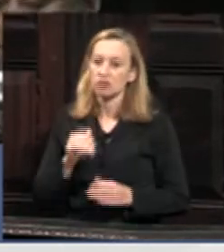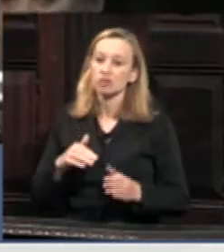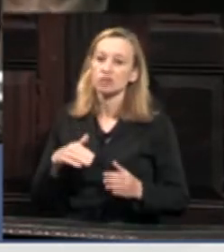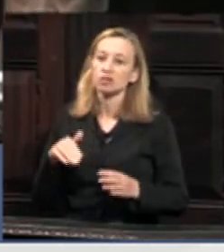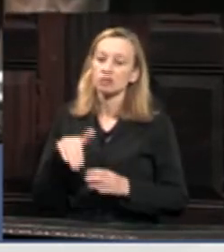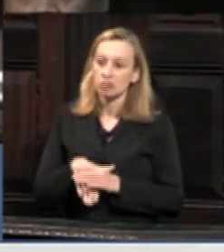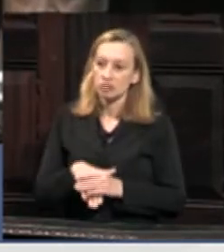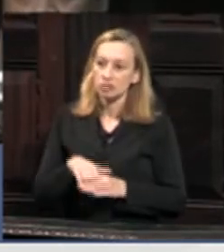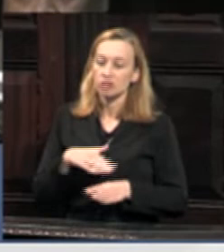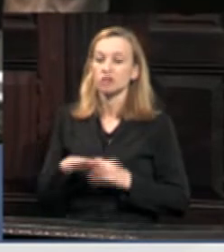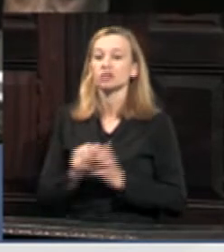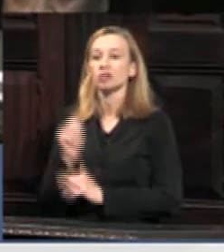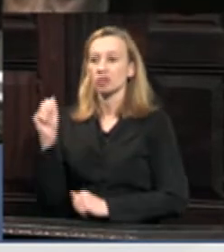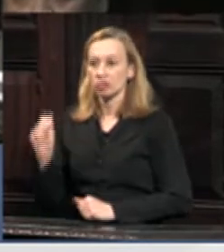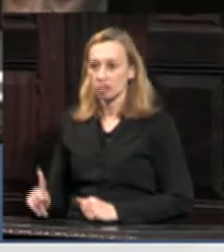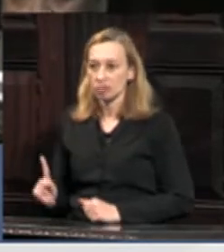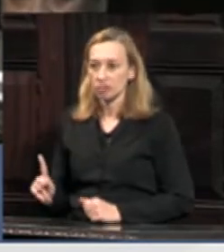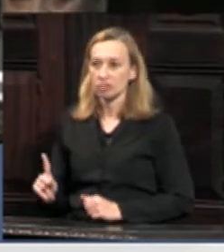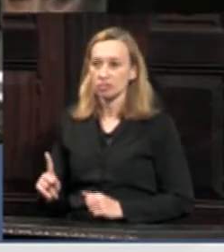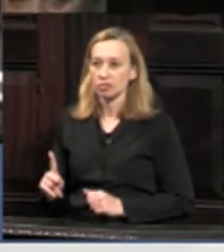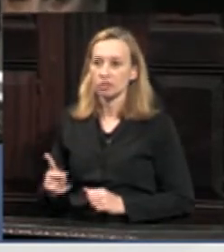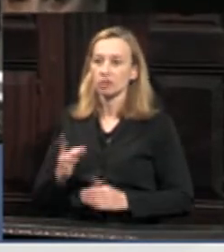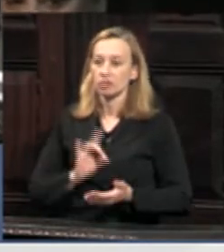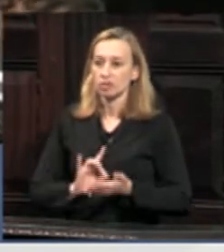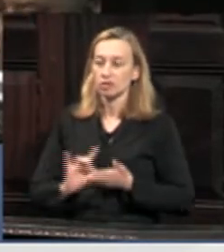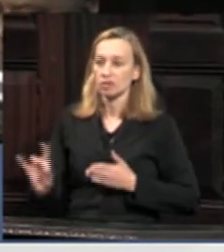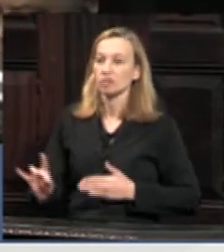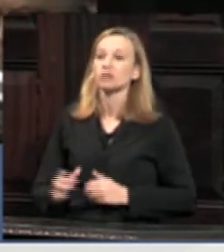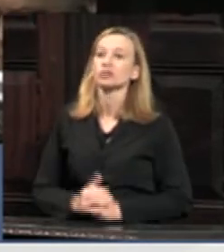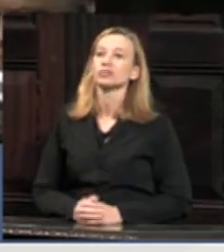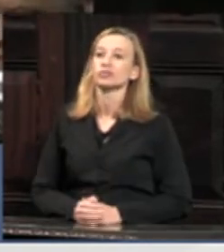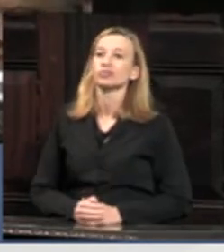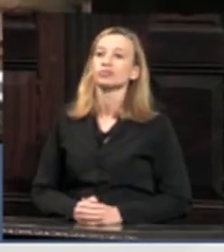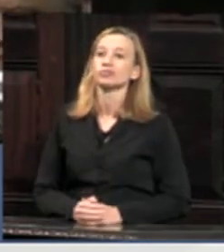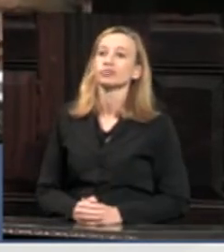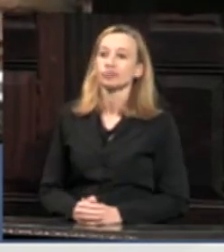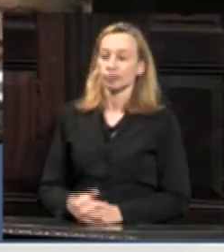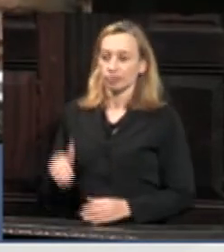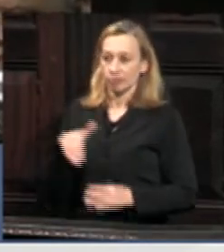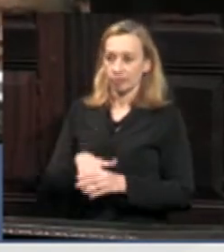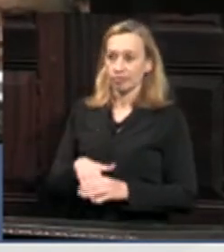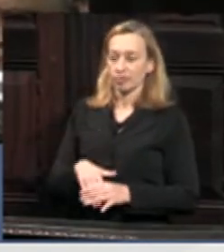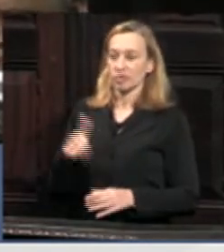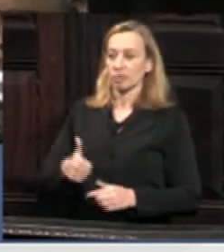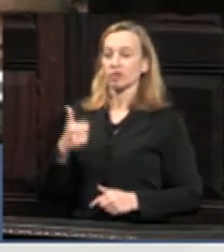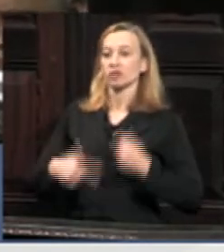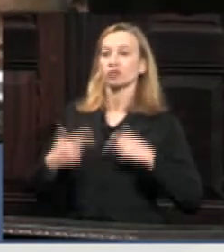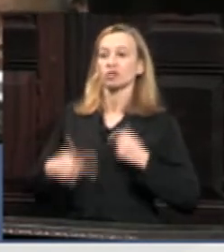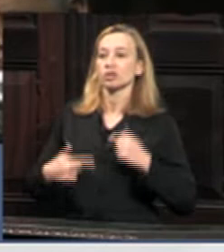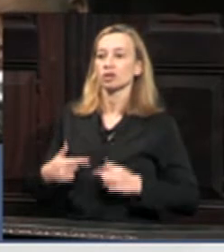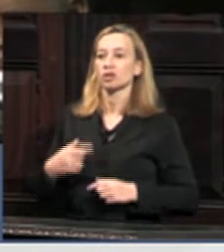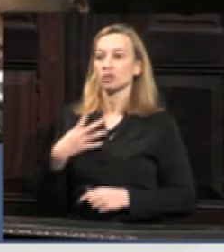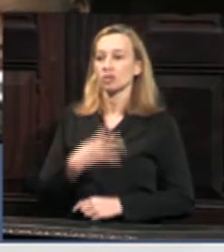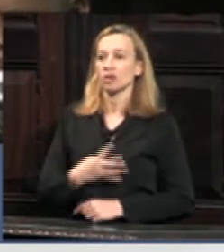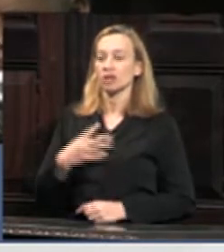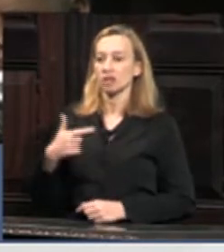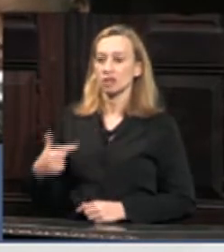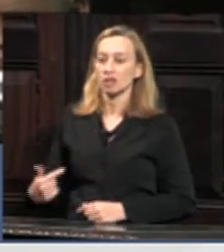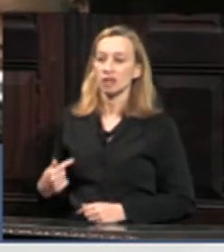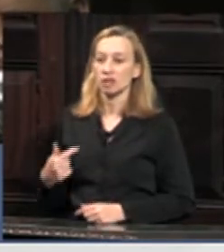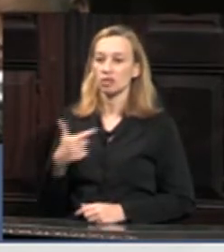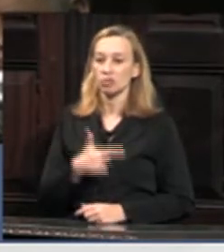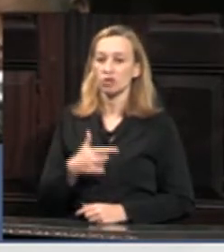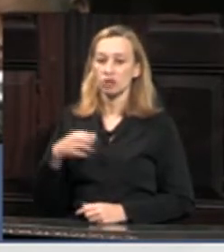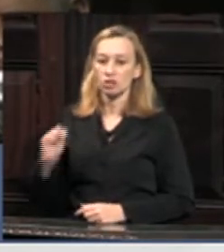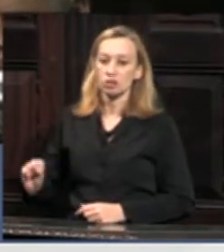em votação. Senhores que aprovam nessa comissão, aprovado vai autógrafo. Em votação, em primeira discussão, projeto de lei